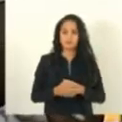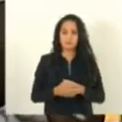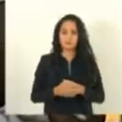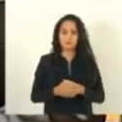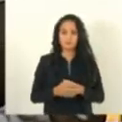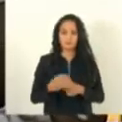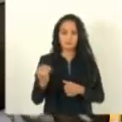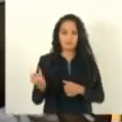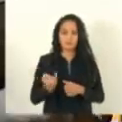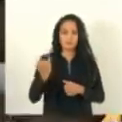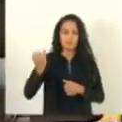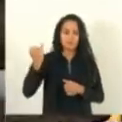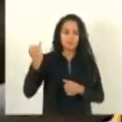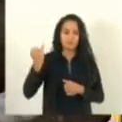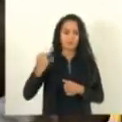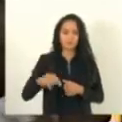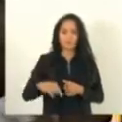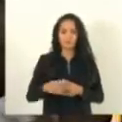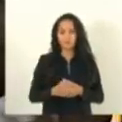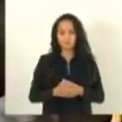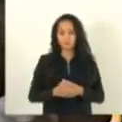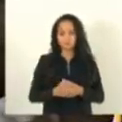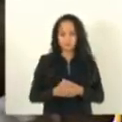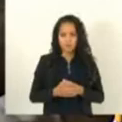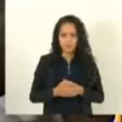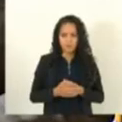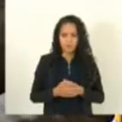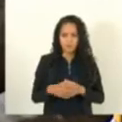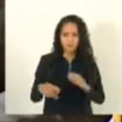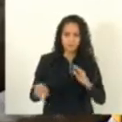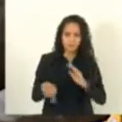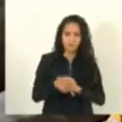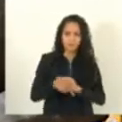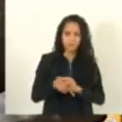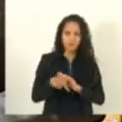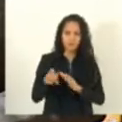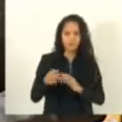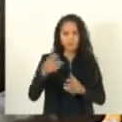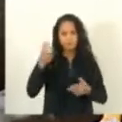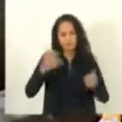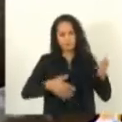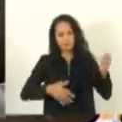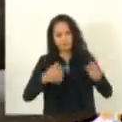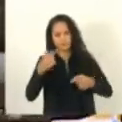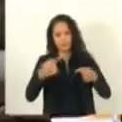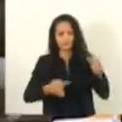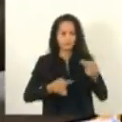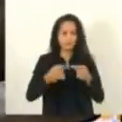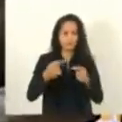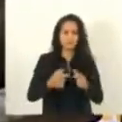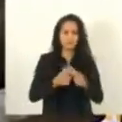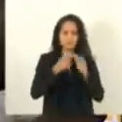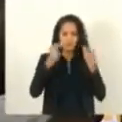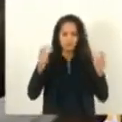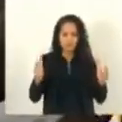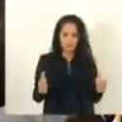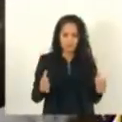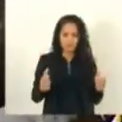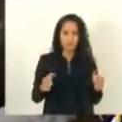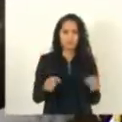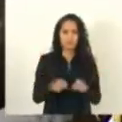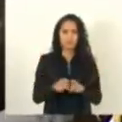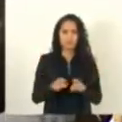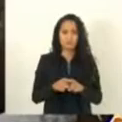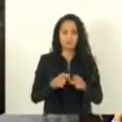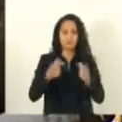extremamente importante e justo. Foi importante, inclusive, para... levantar a discussão, ampliá-la, mas tem,